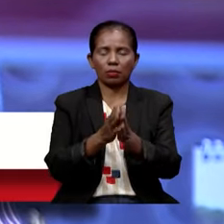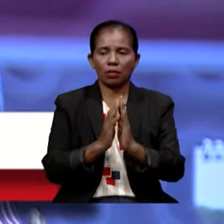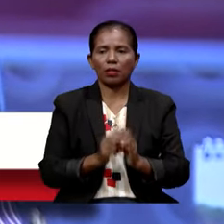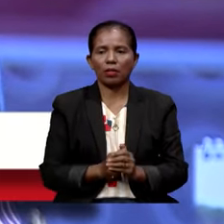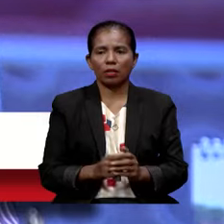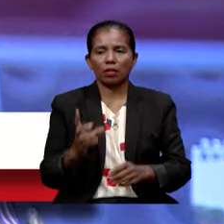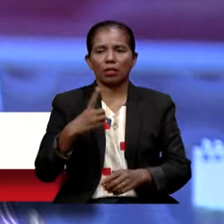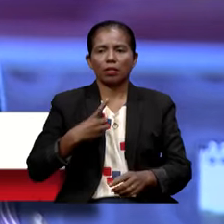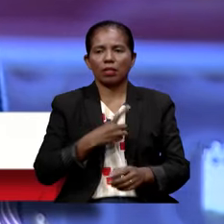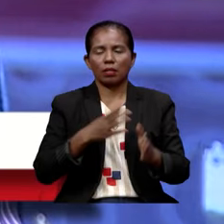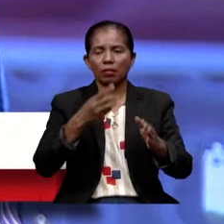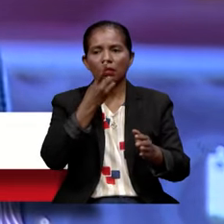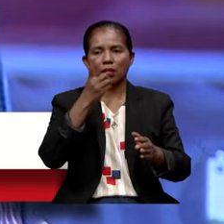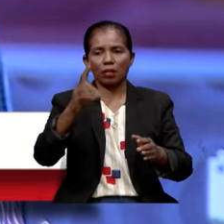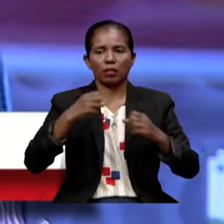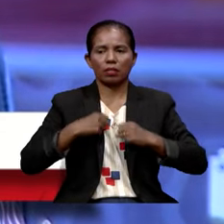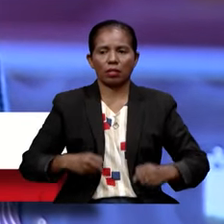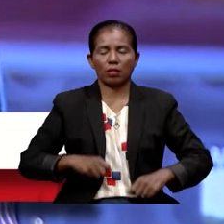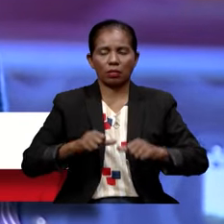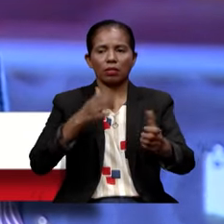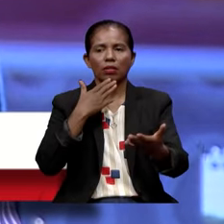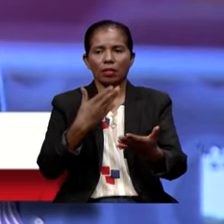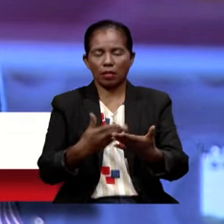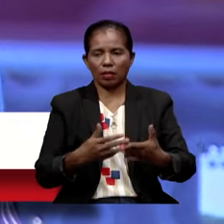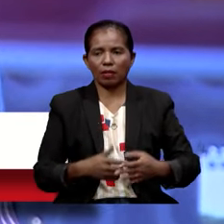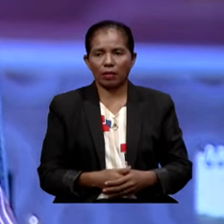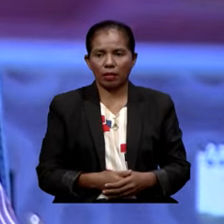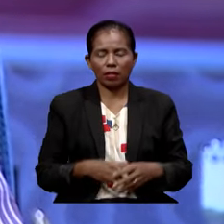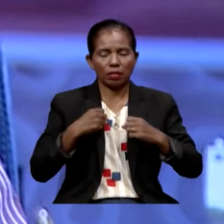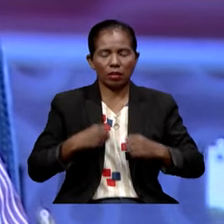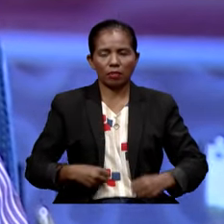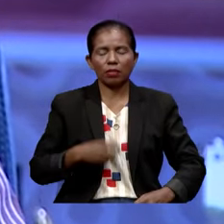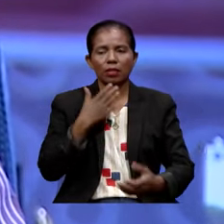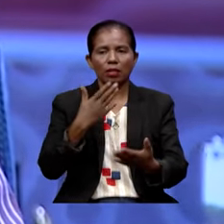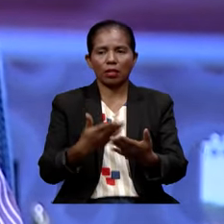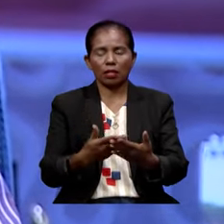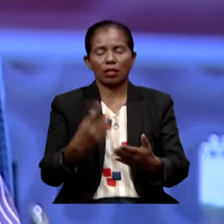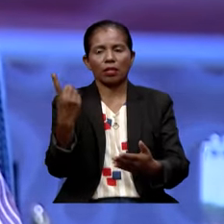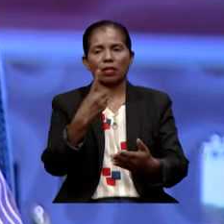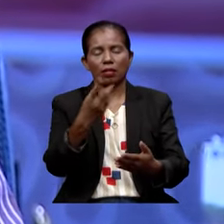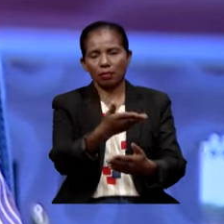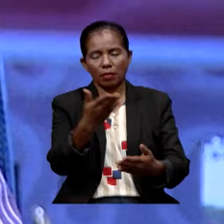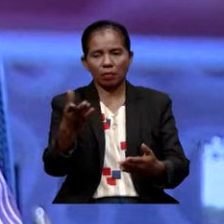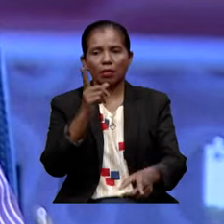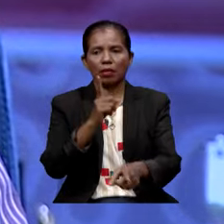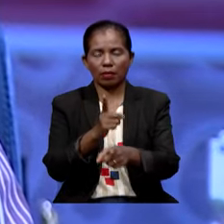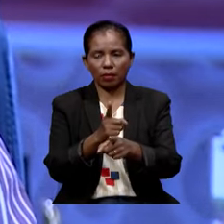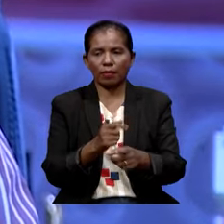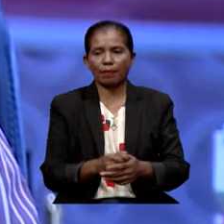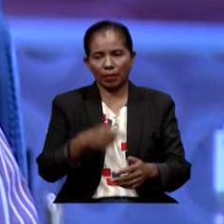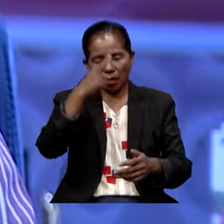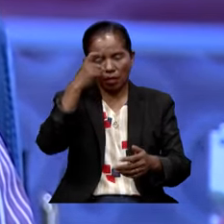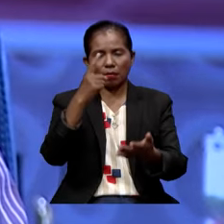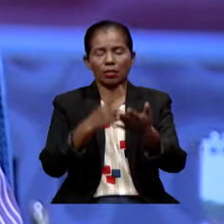um deputado balo declara que a saúde lá o dia aquela, né, se saúde lá o dia aquela, no facto de minha nem aclose ela, também